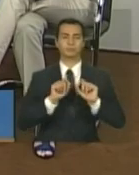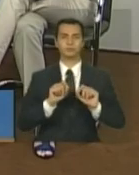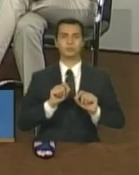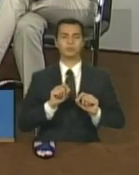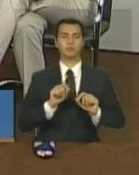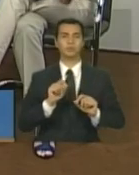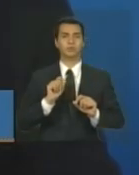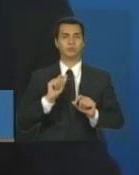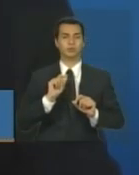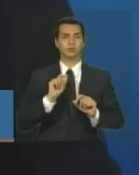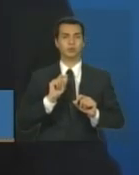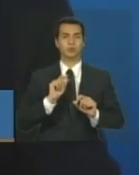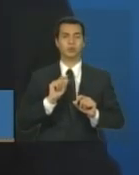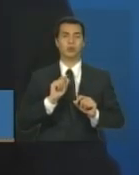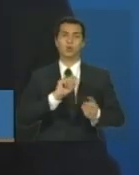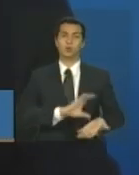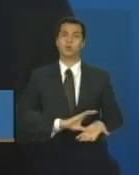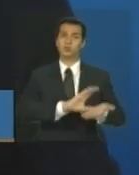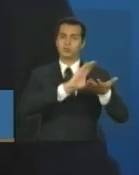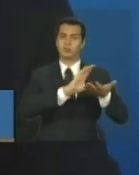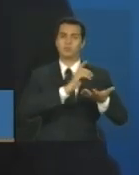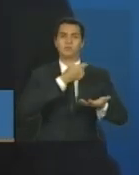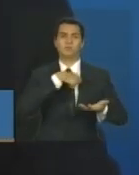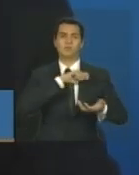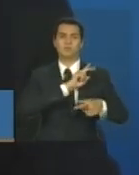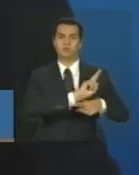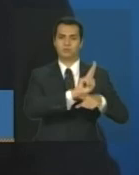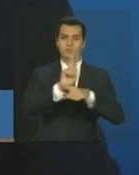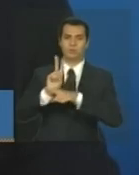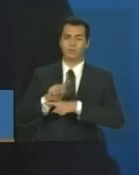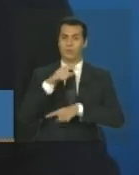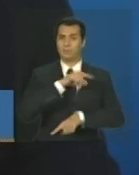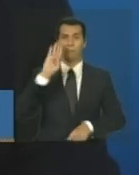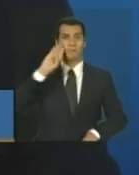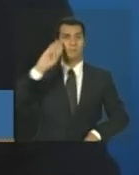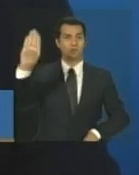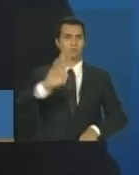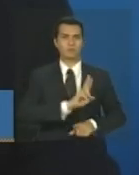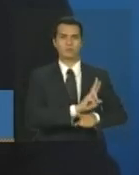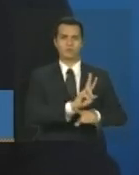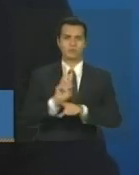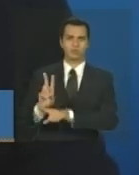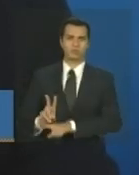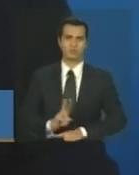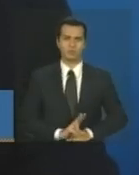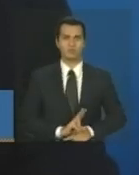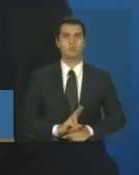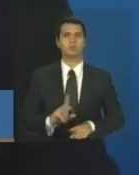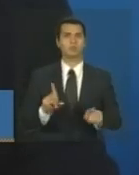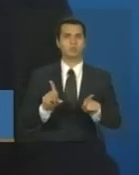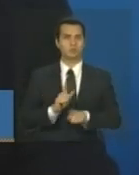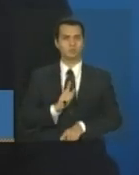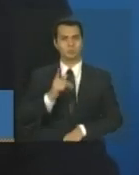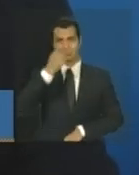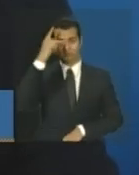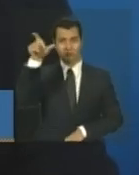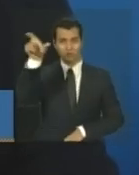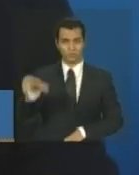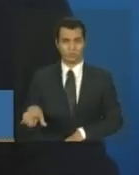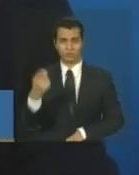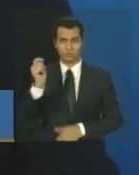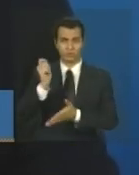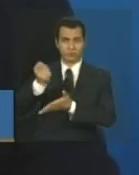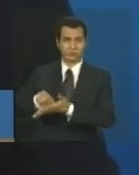ela é a grande agente fiscalizador do programa na tanto do benefício quanto do